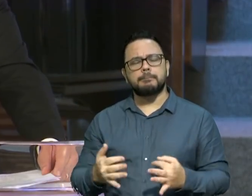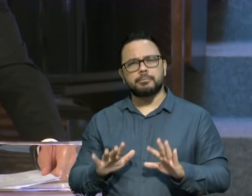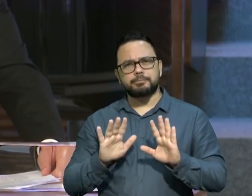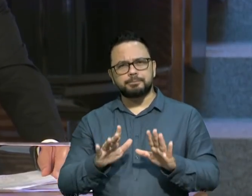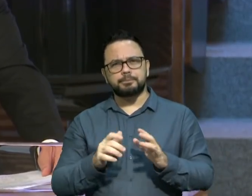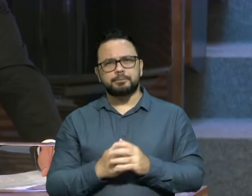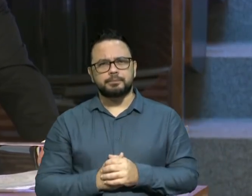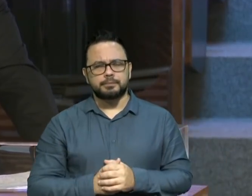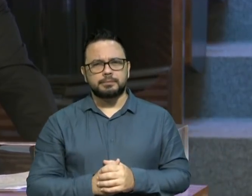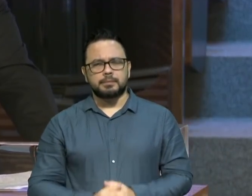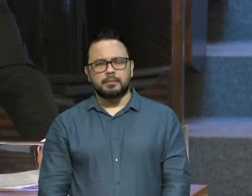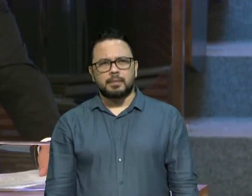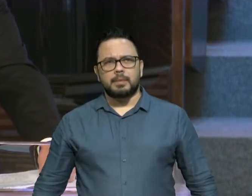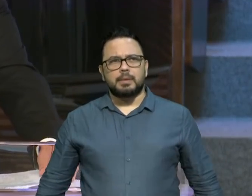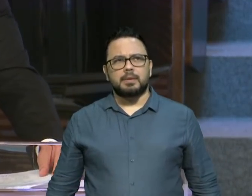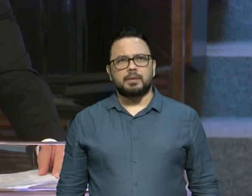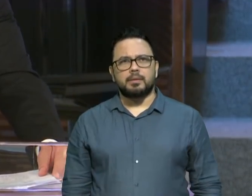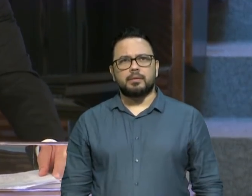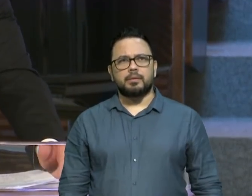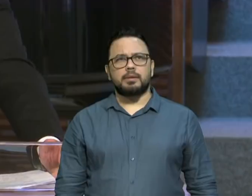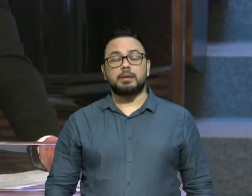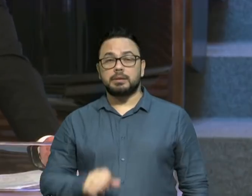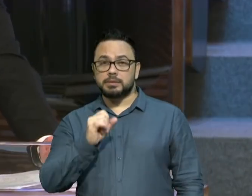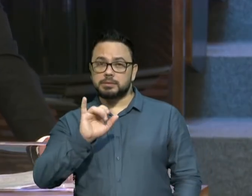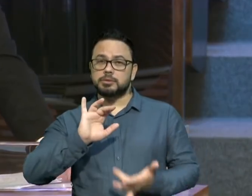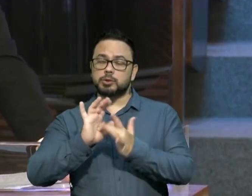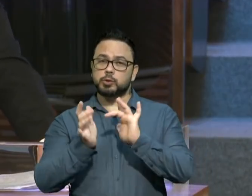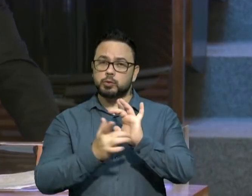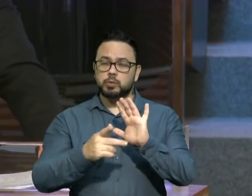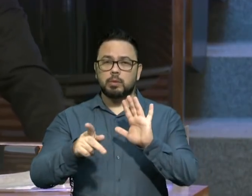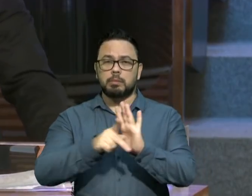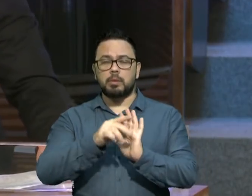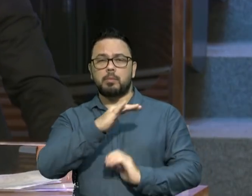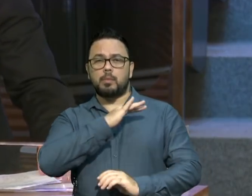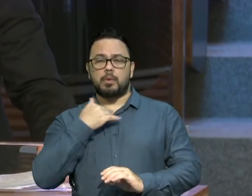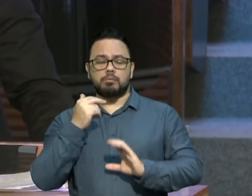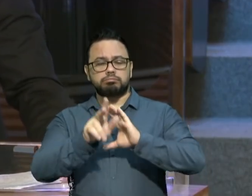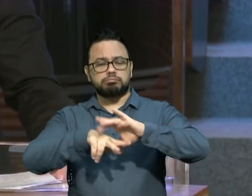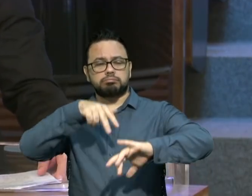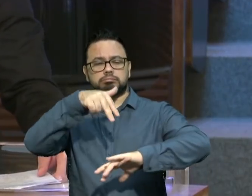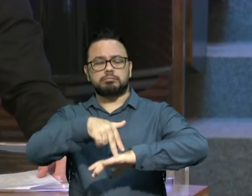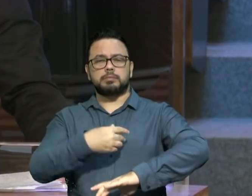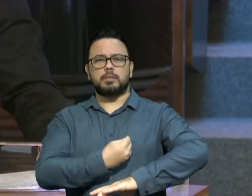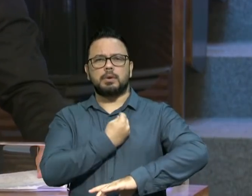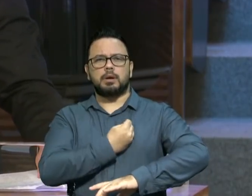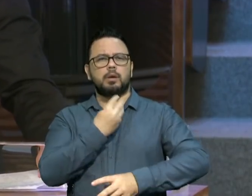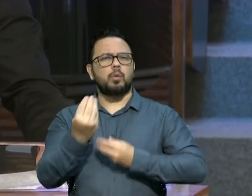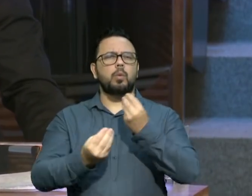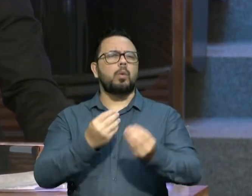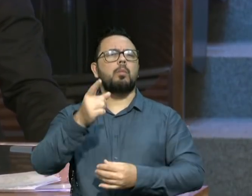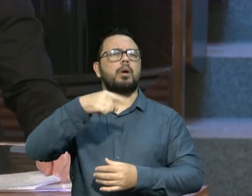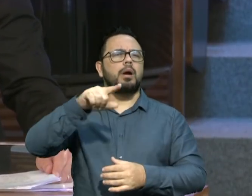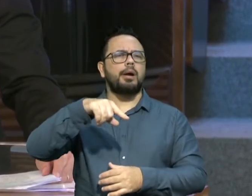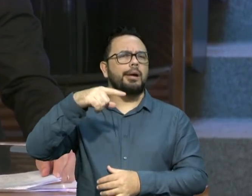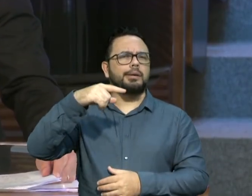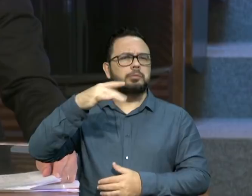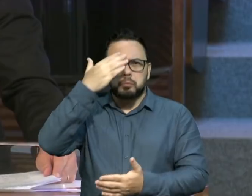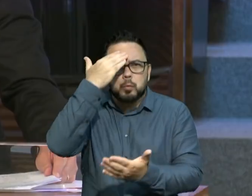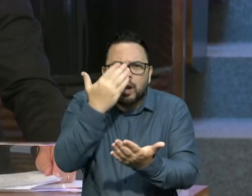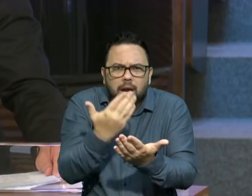corrente pregar-se que o que Cristo Ressuscitou dentre os mortos Como pois afirmam alguns dentre vós que não há ressurreição de mortos